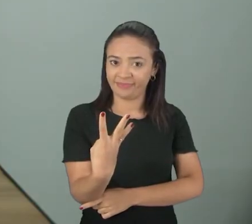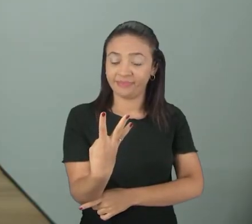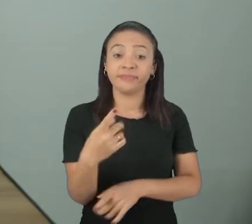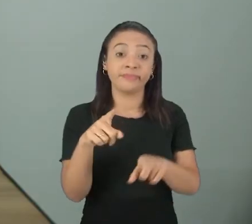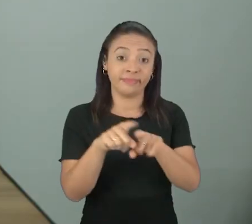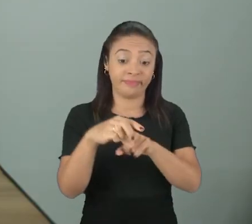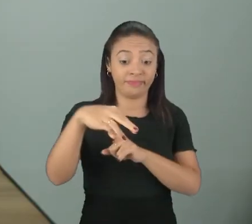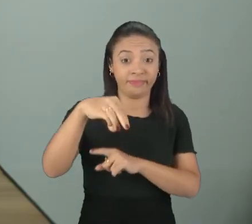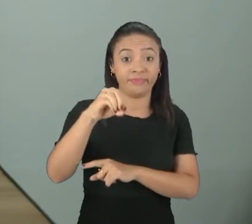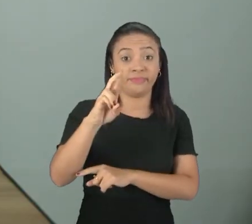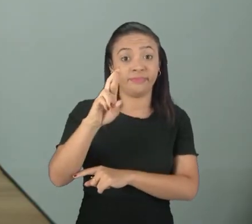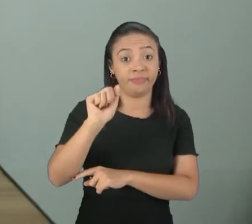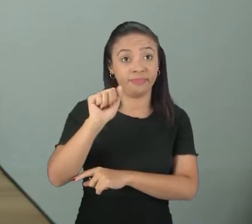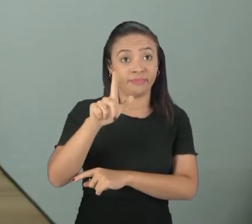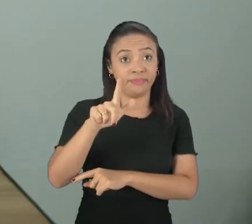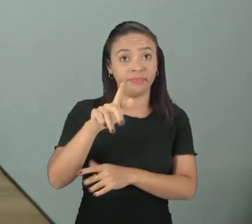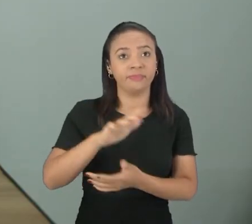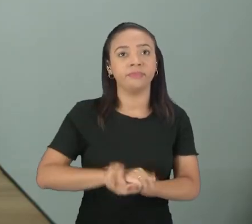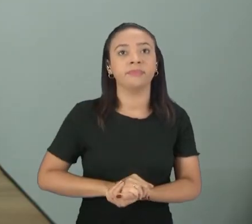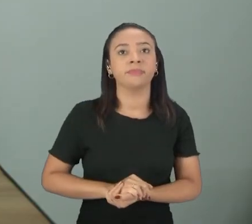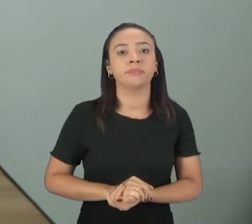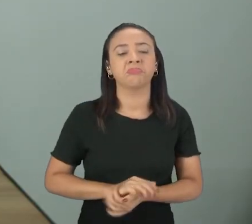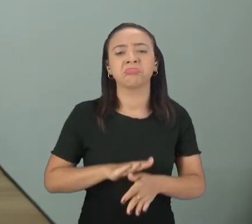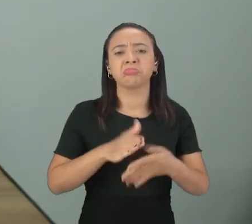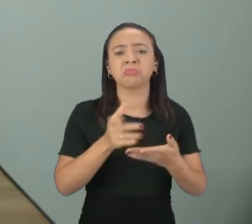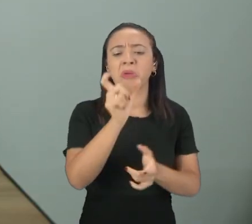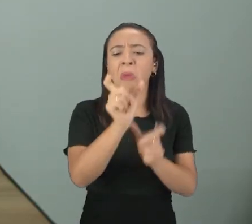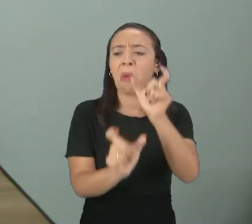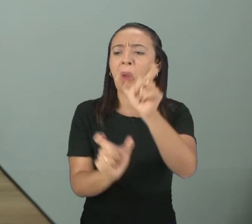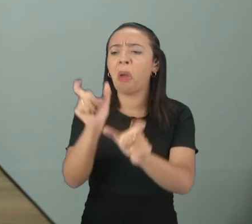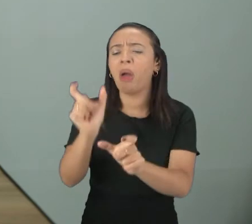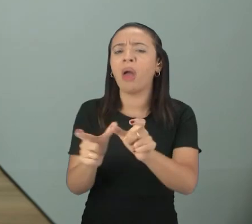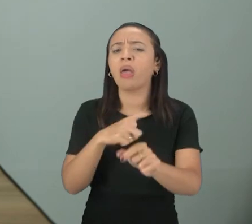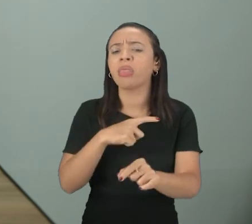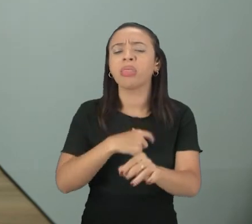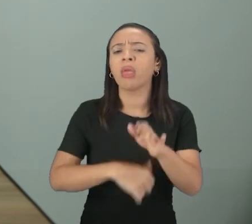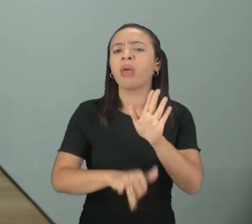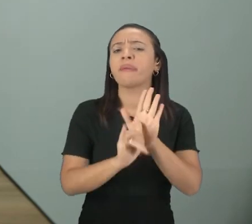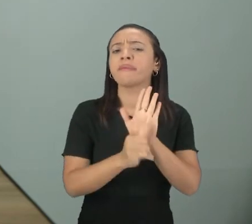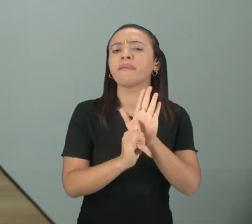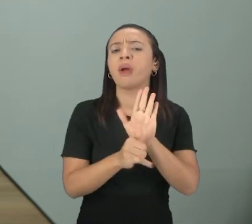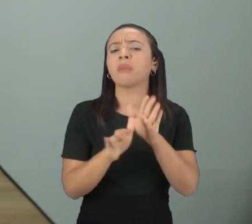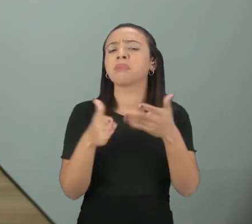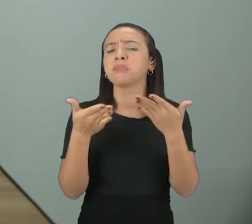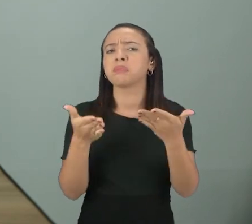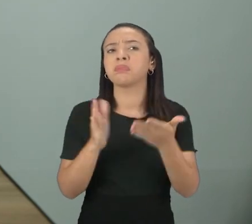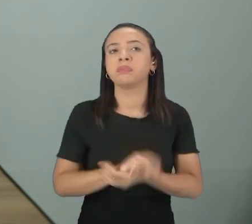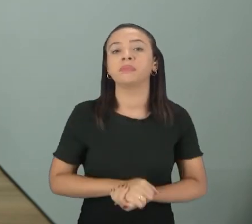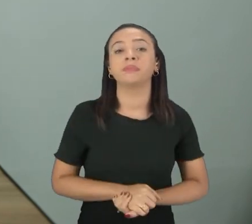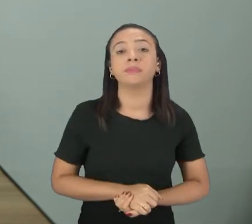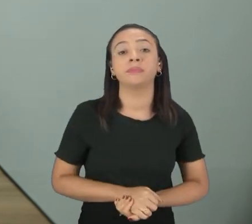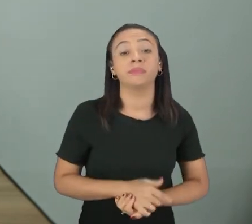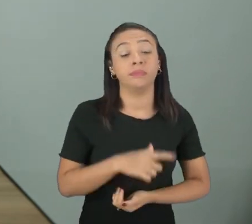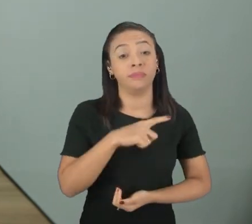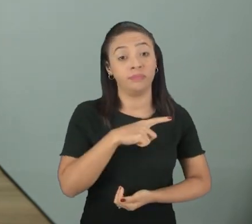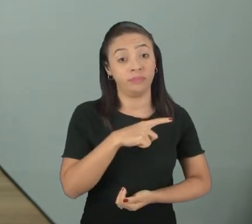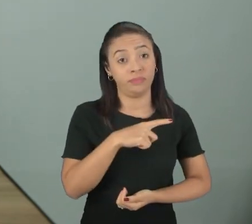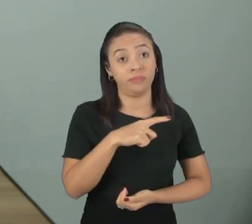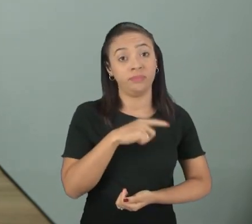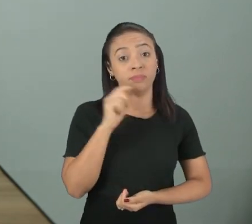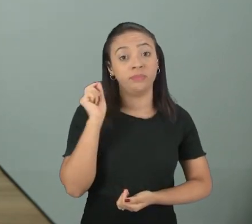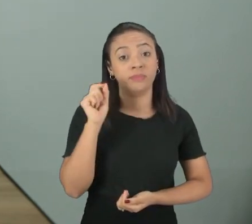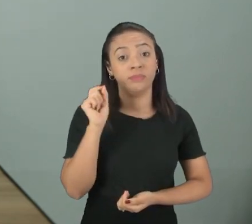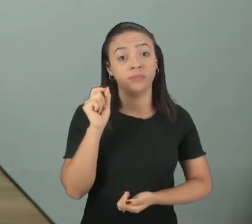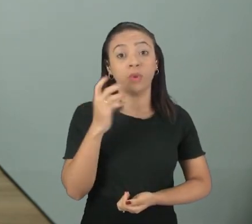a moral, né? Quais são os personagens que nós vamos encontrar nessa fábula? Nós temos